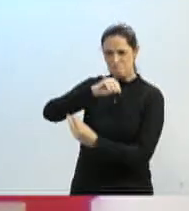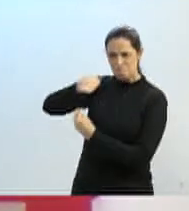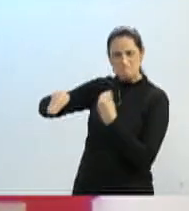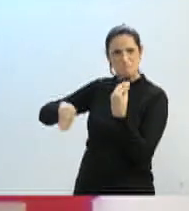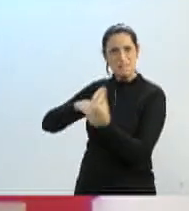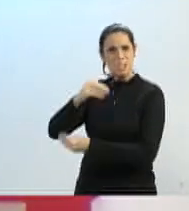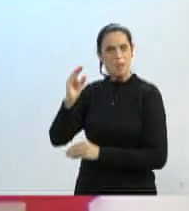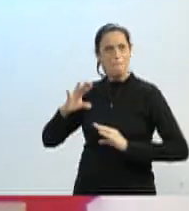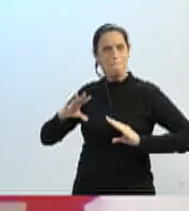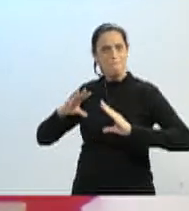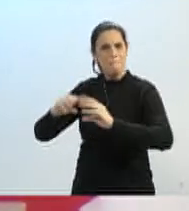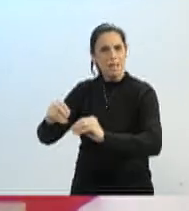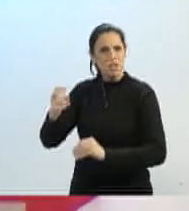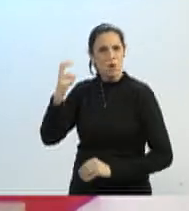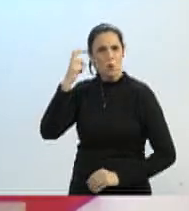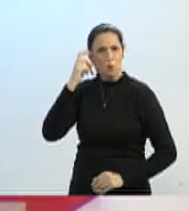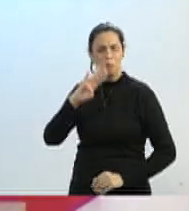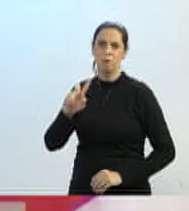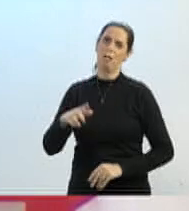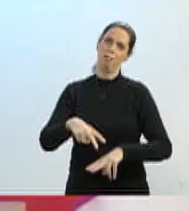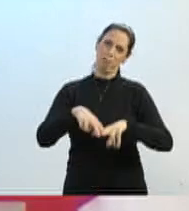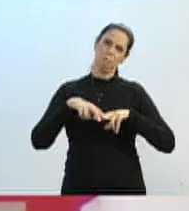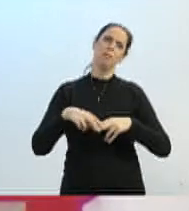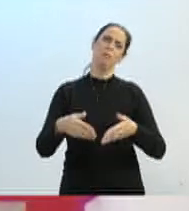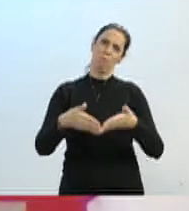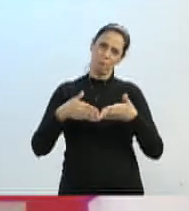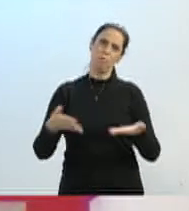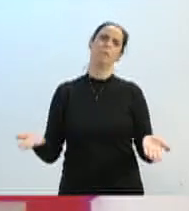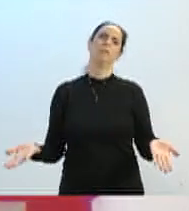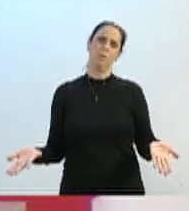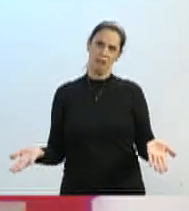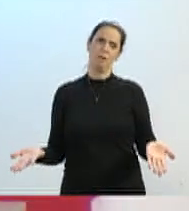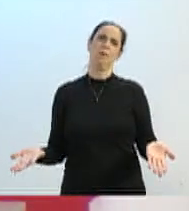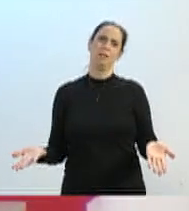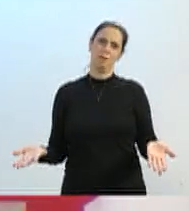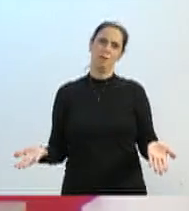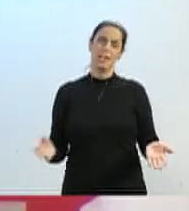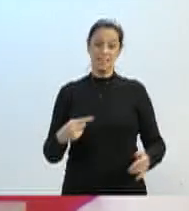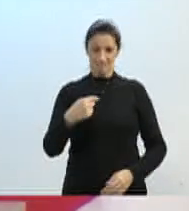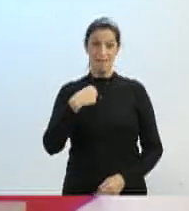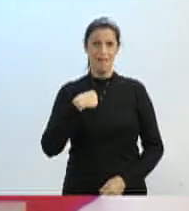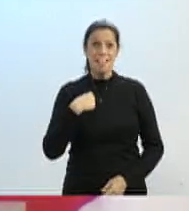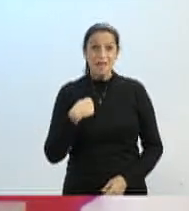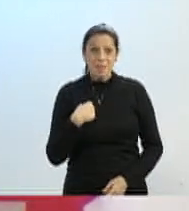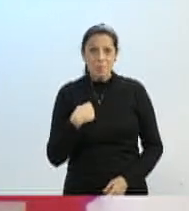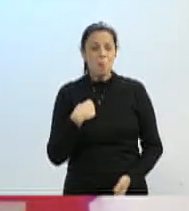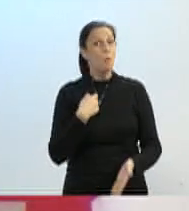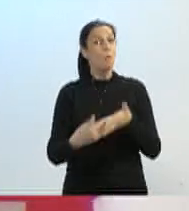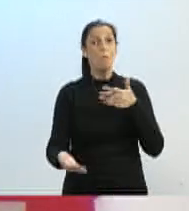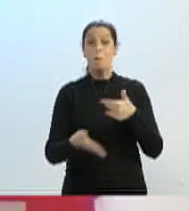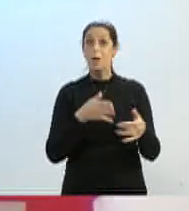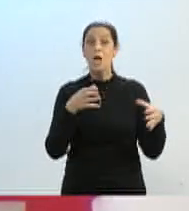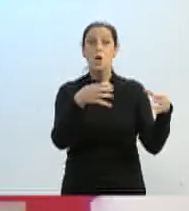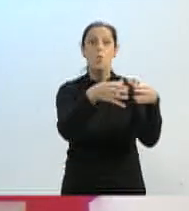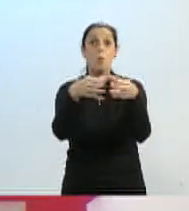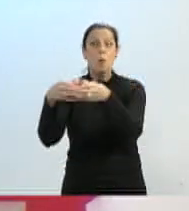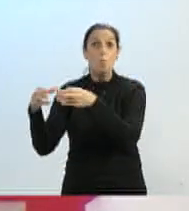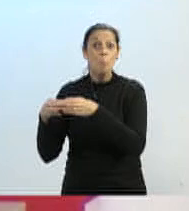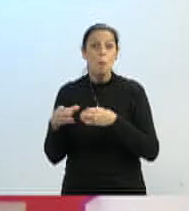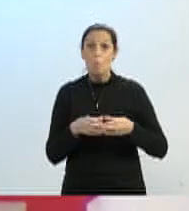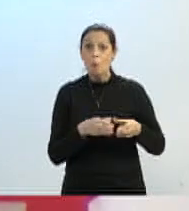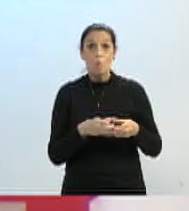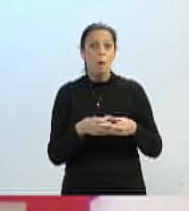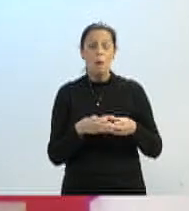meter na cultura de Blumenau. Ora, gente, assim como eu, qualquer grupo que esteja